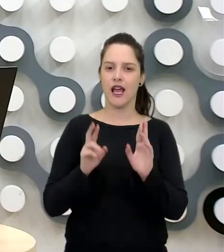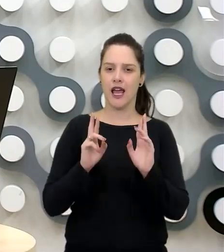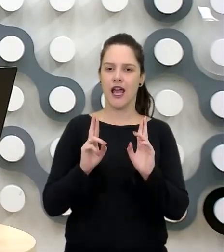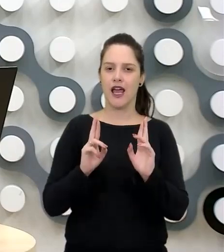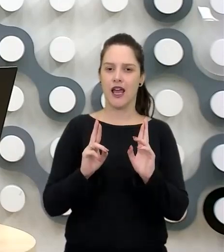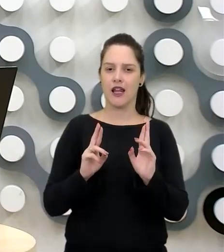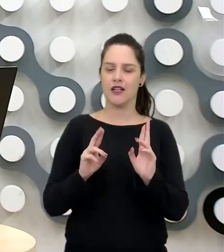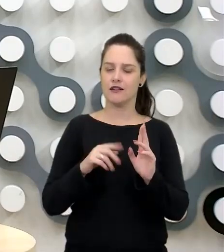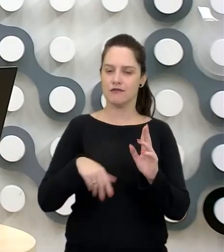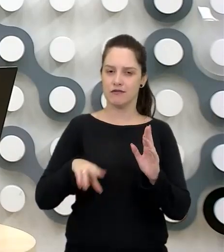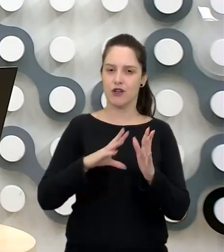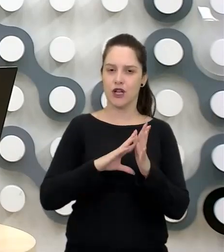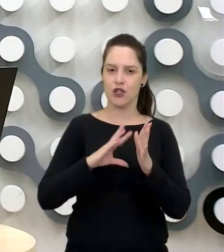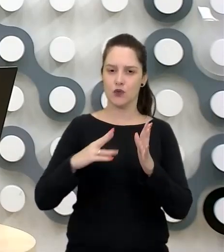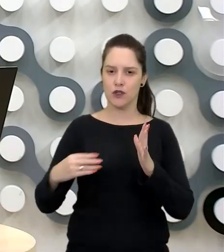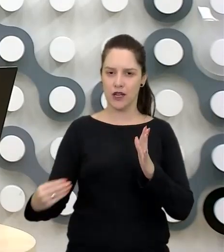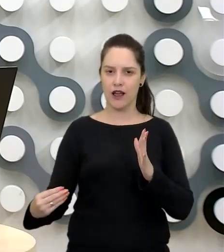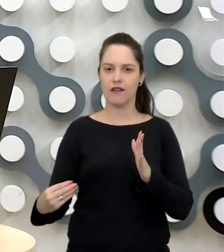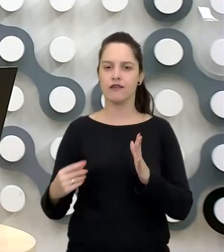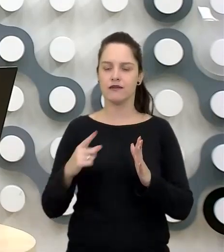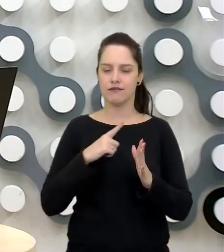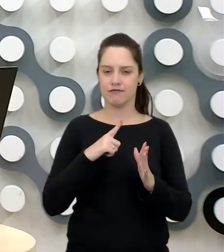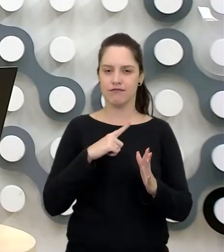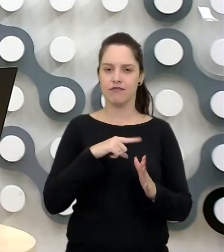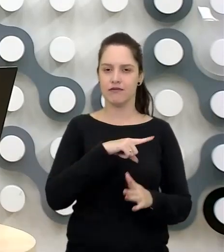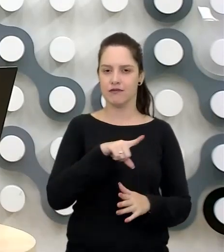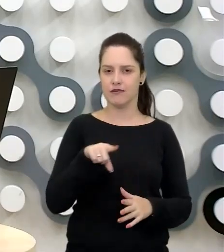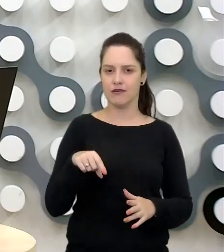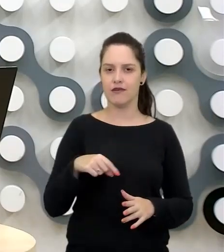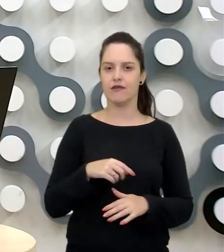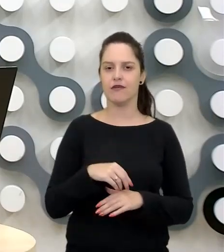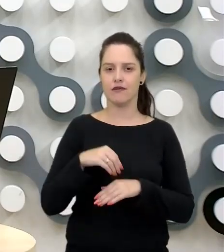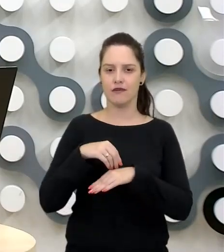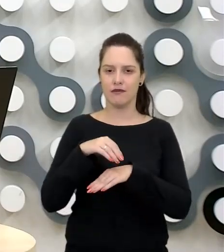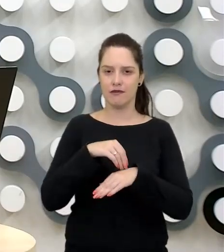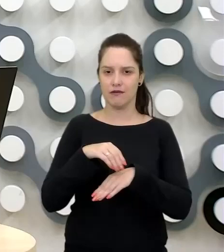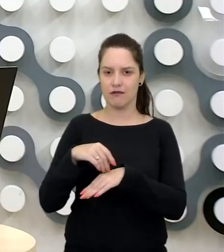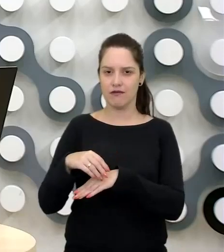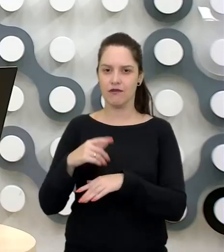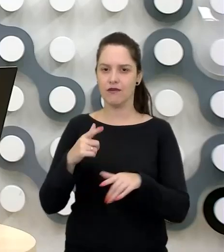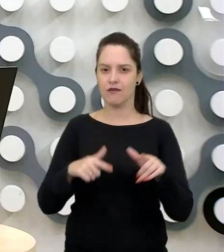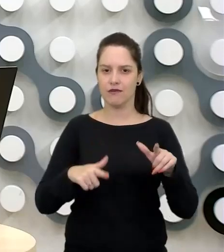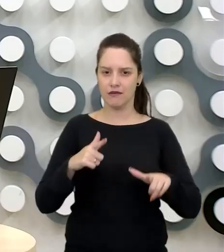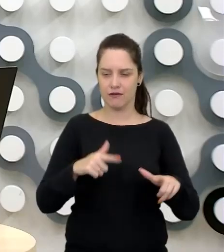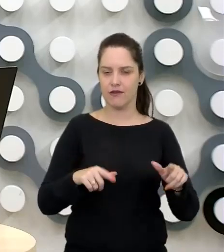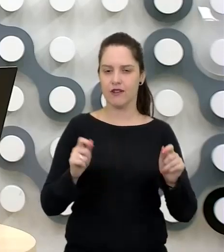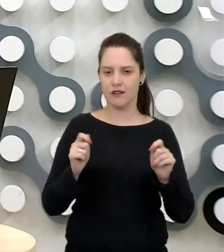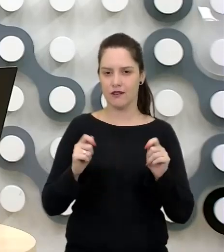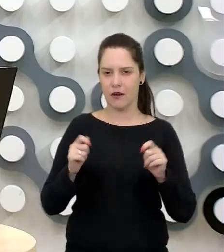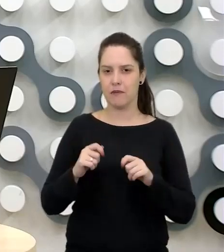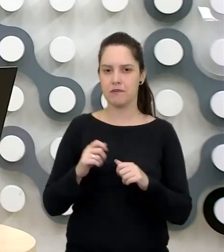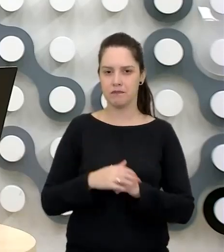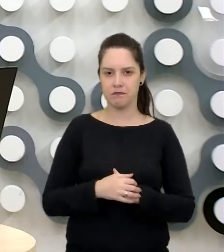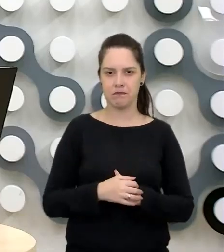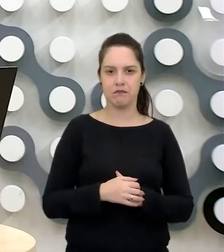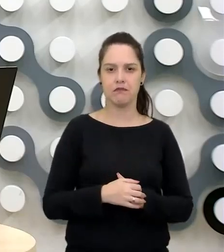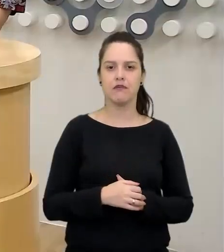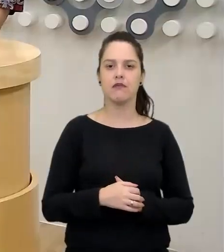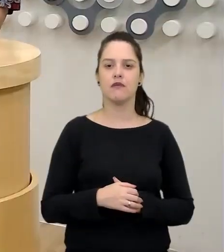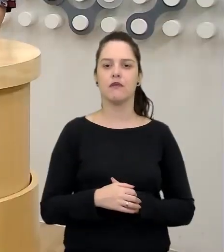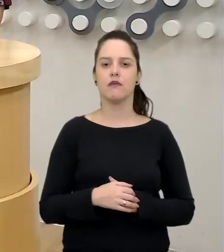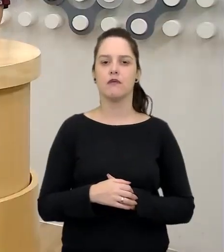unidade curricular, desse componente, né, que a gente tem aqui, como se torna, a gente tem workshop de técnicas de comunicação. Então tem que saber contar uma história, né,